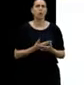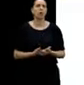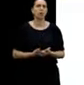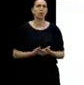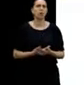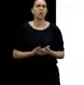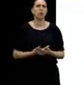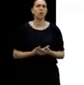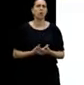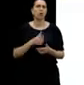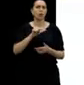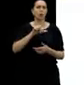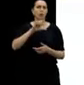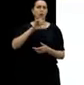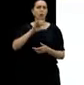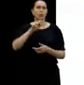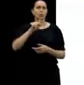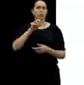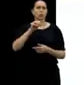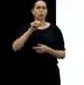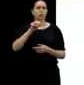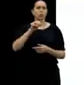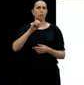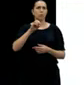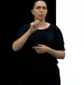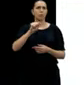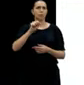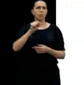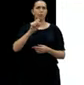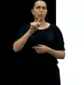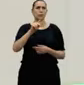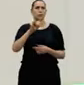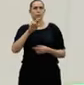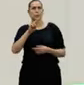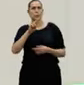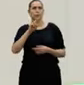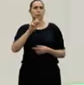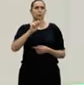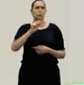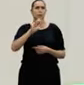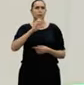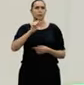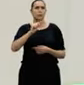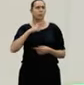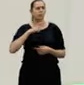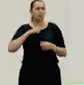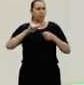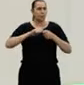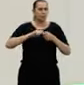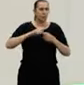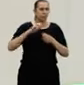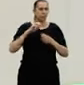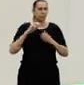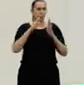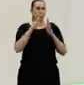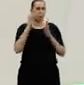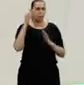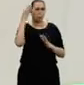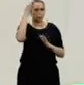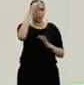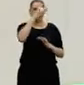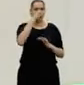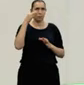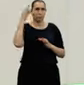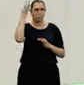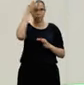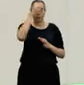pareça, da lipoaspiração. O que acontece? A pessoa vai lá, faz o seu procedimento estético, olha só, retira a